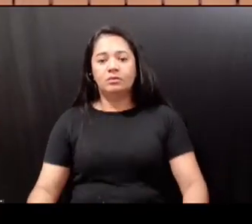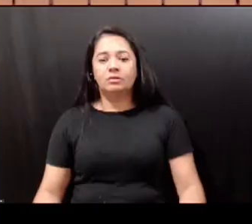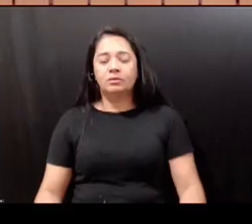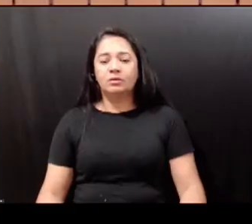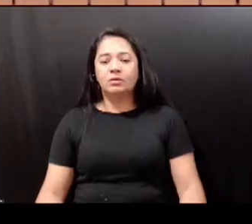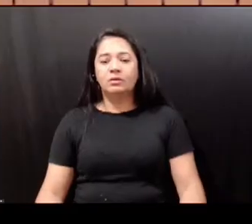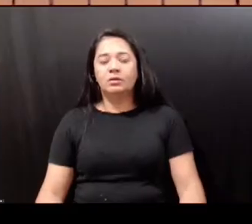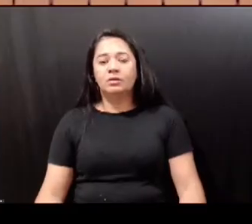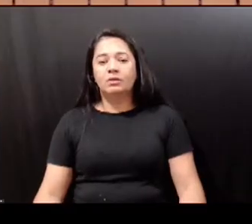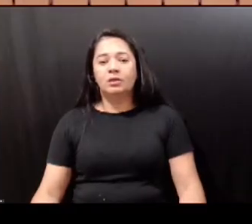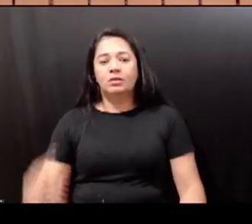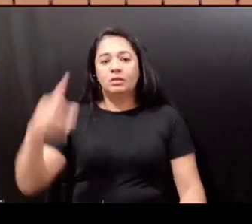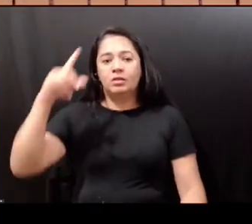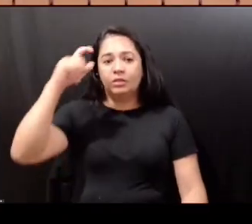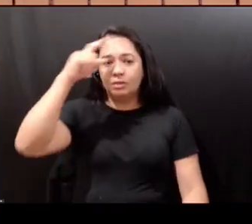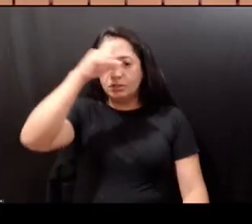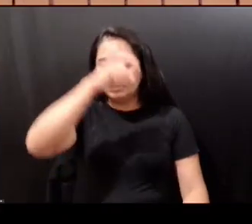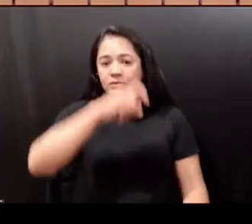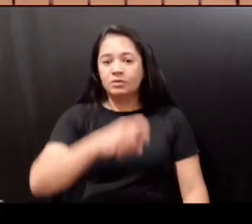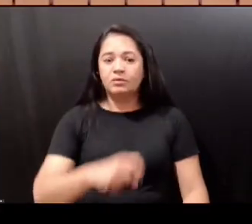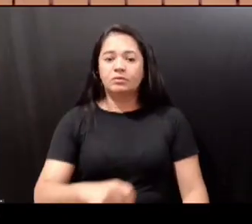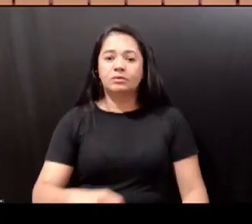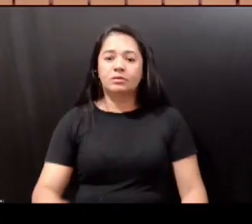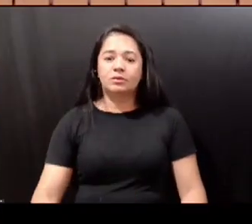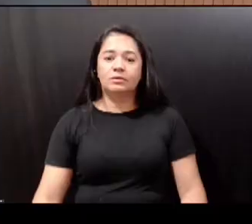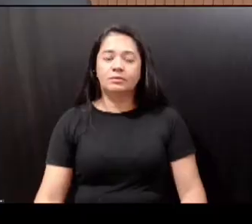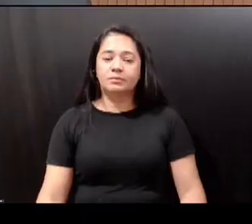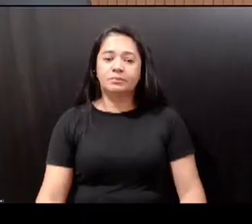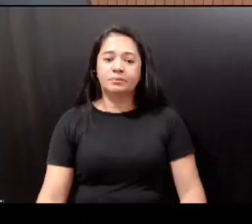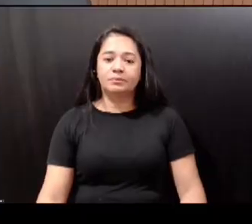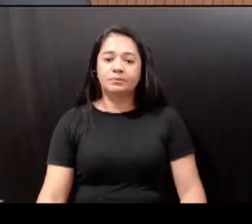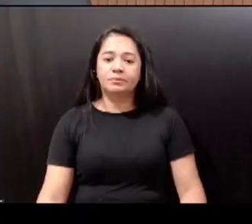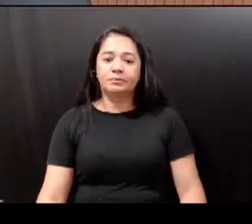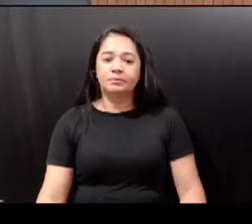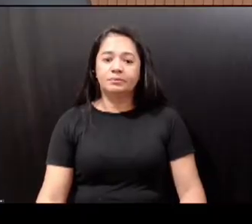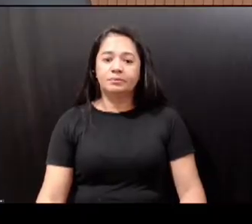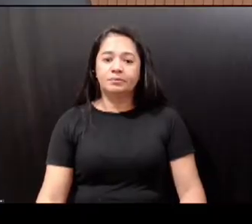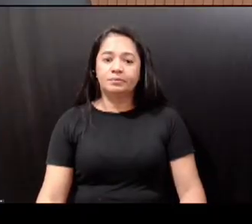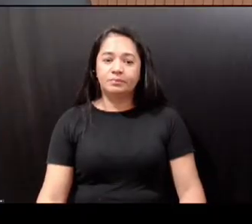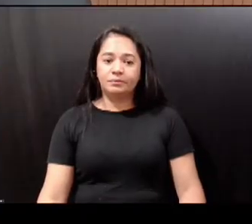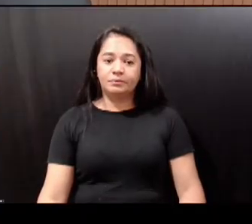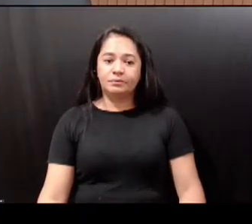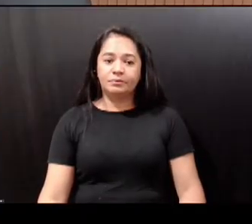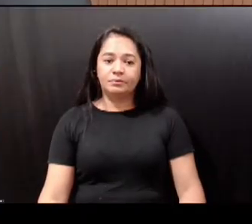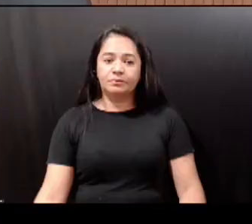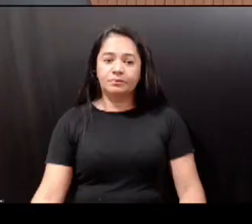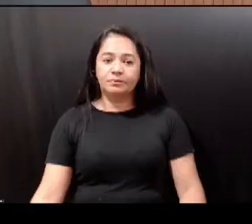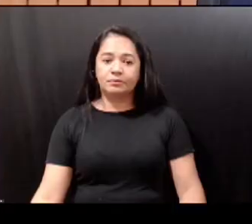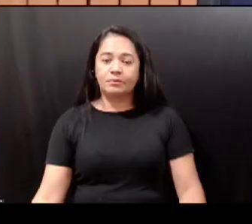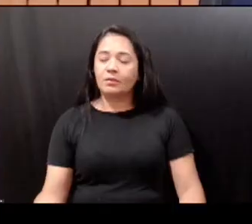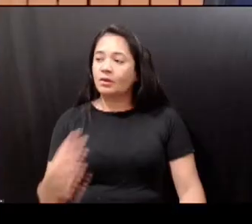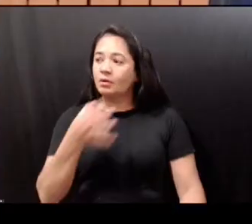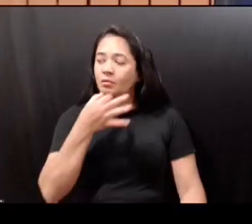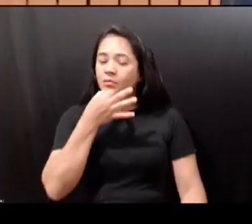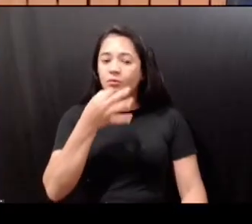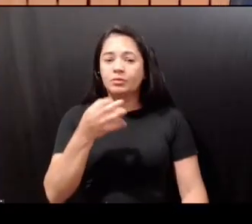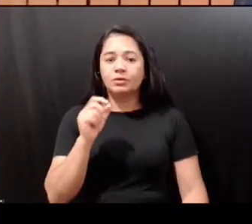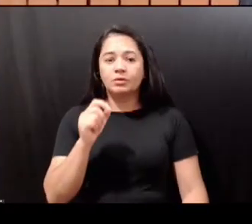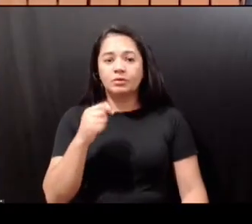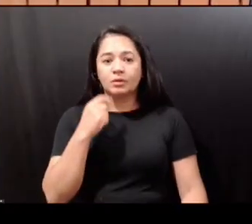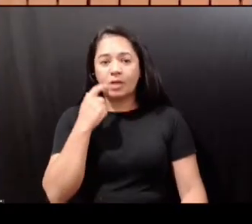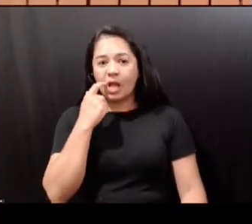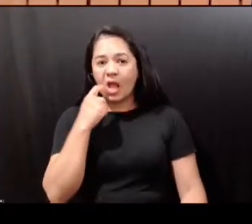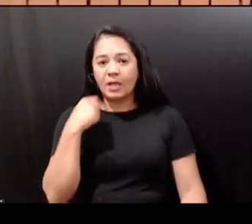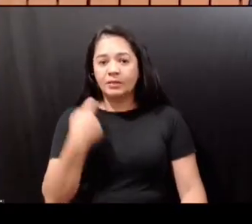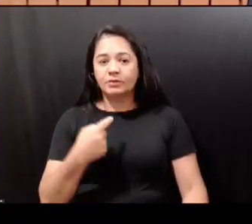dificuldade que ela tem no município de Campinas. É isso, vereador. Eu posso sugerir a gente fazer esse debate junto com a